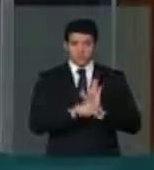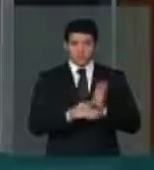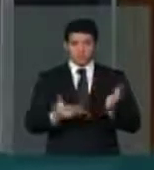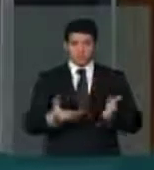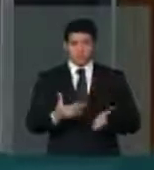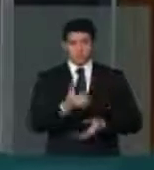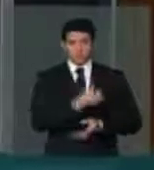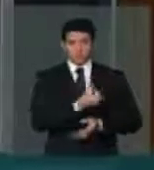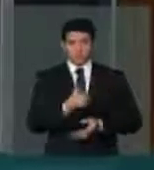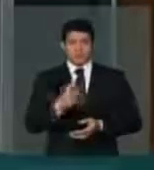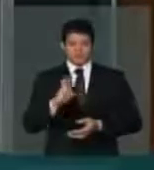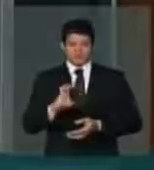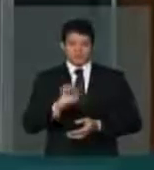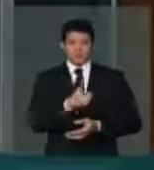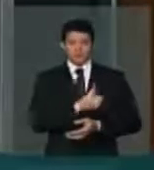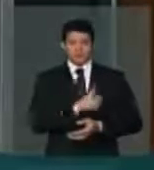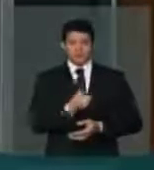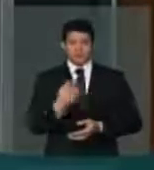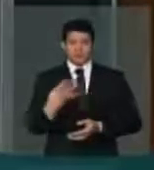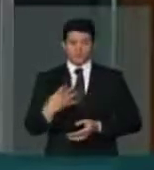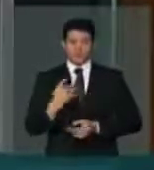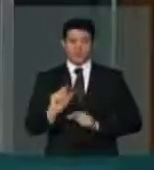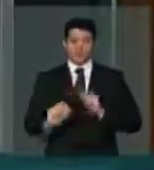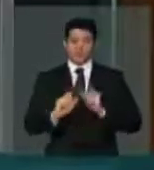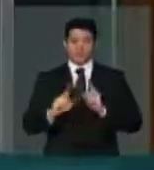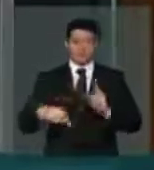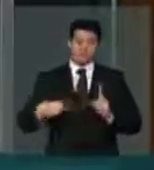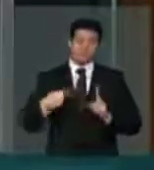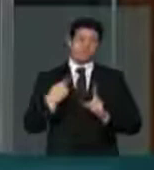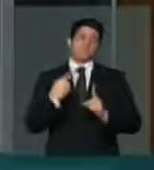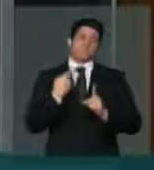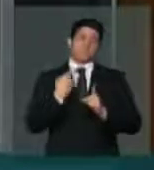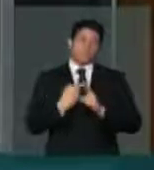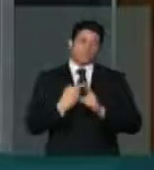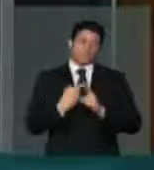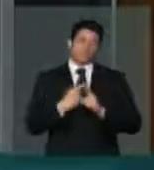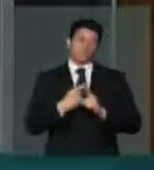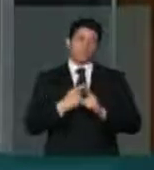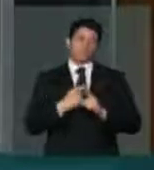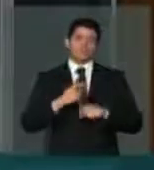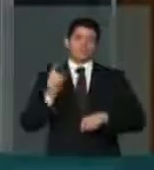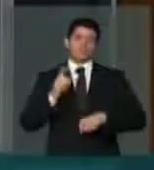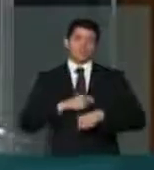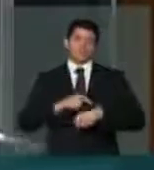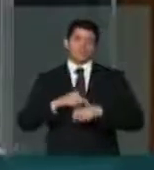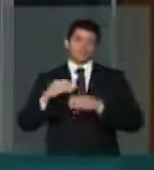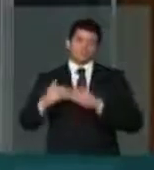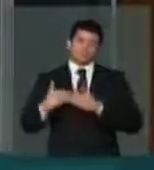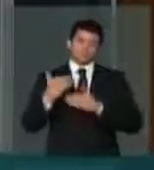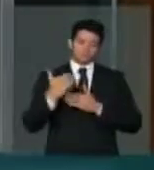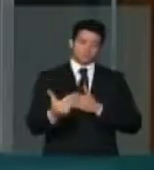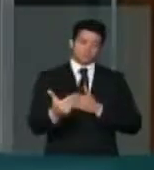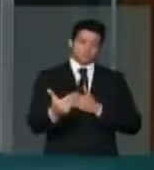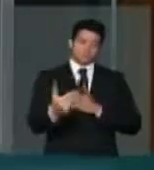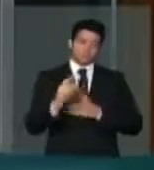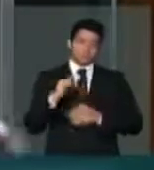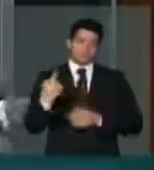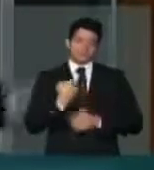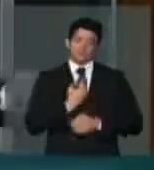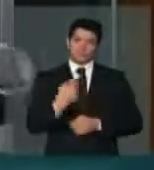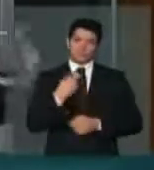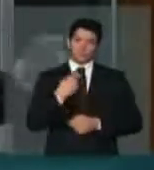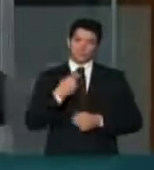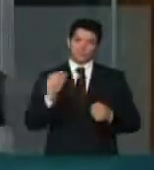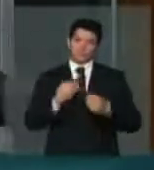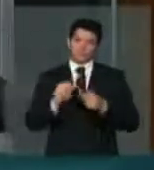é o adensamento, é mais um capítulo, e não tentemos fazer da